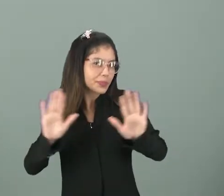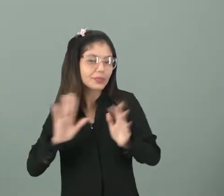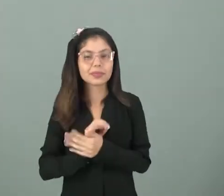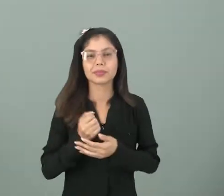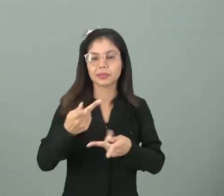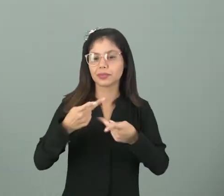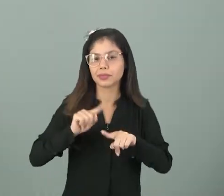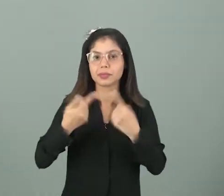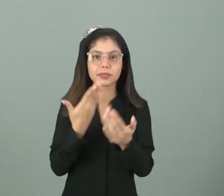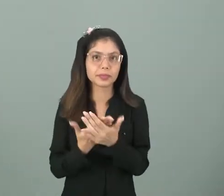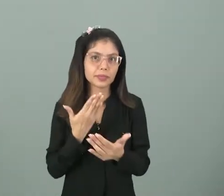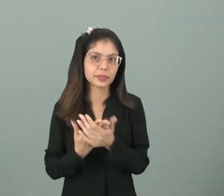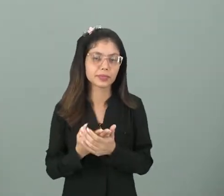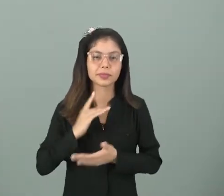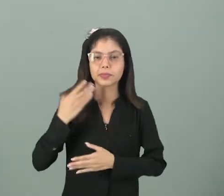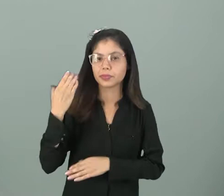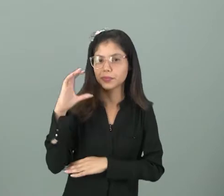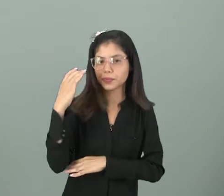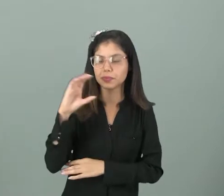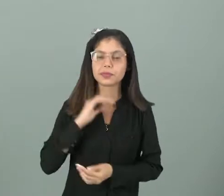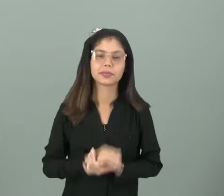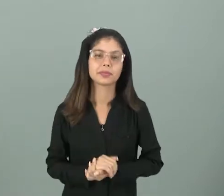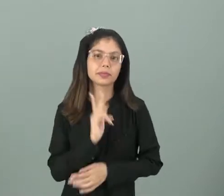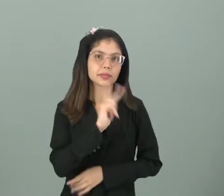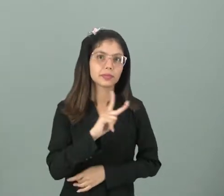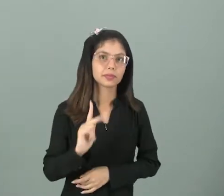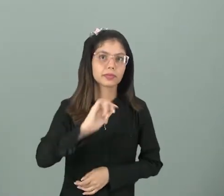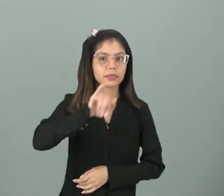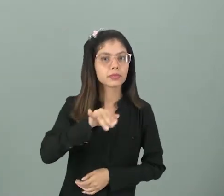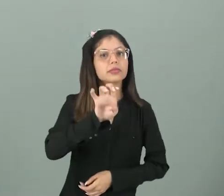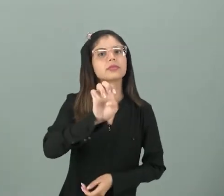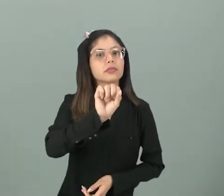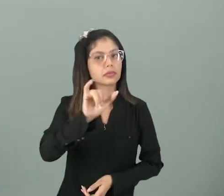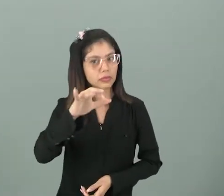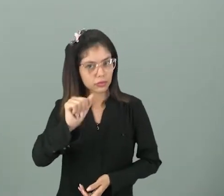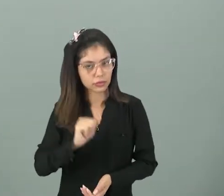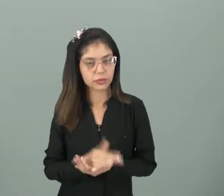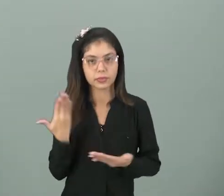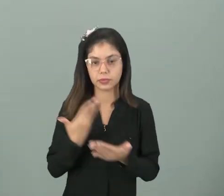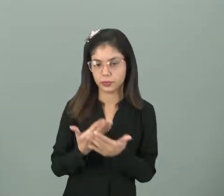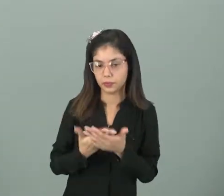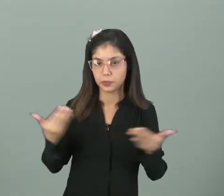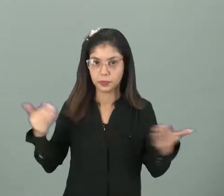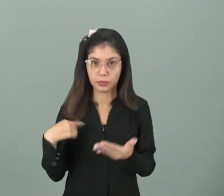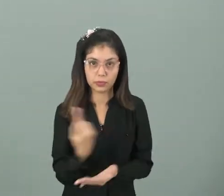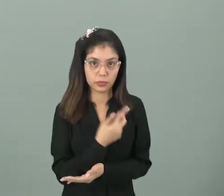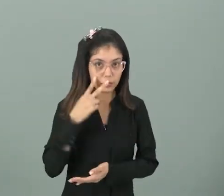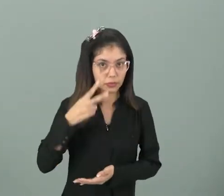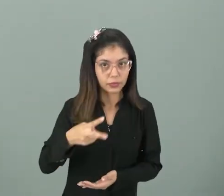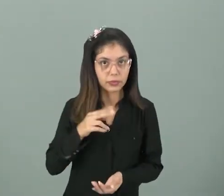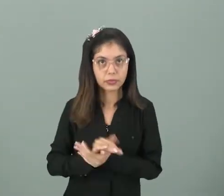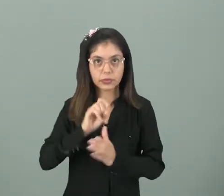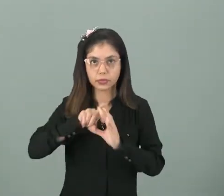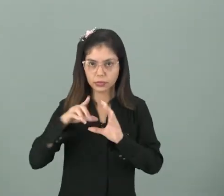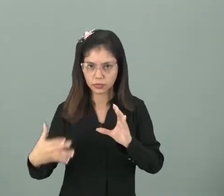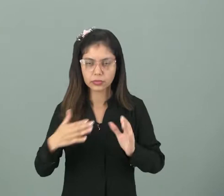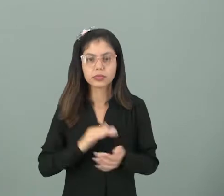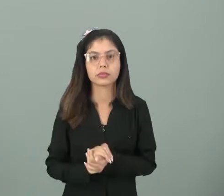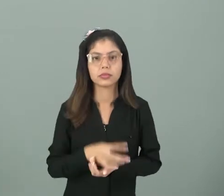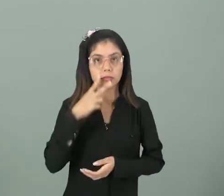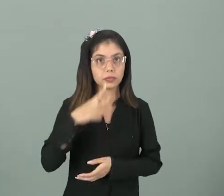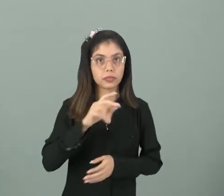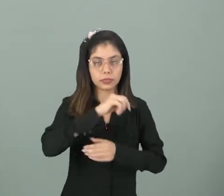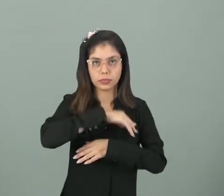Olá, bem-vindos a mais uma aula de ciências. Eu sou a professora Jéssica. Na aula de hoje nós veremos sobre a classificação dos